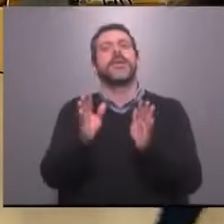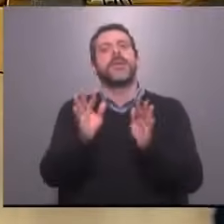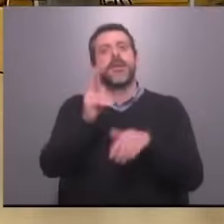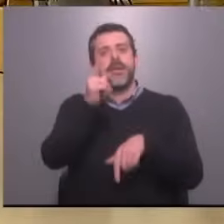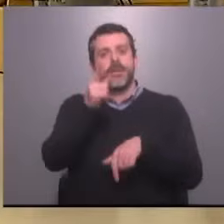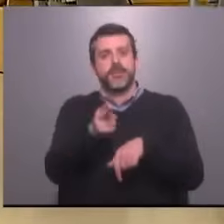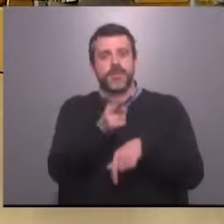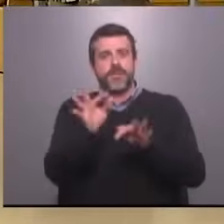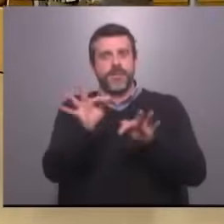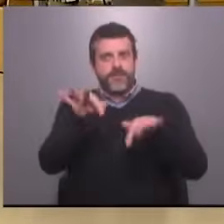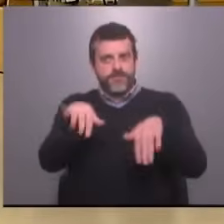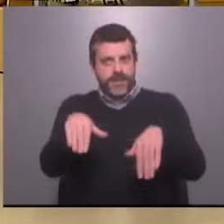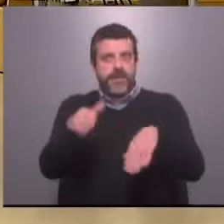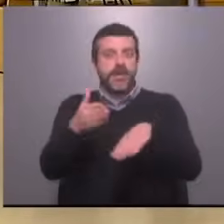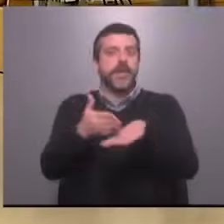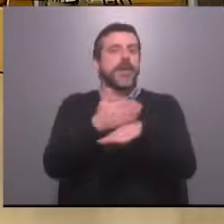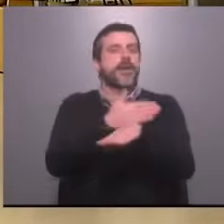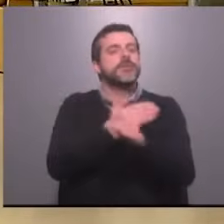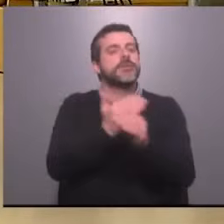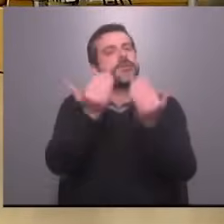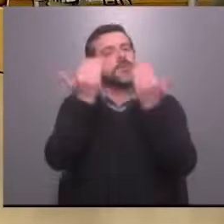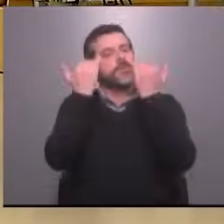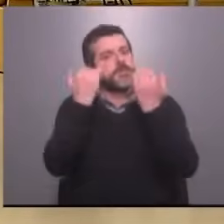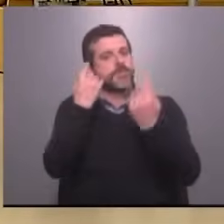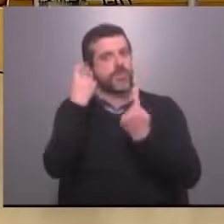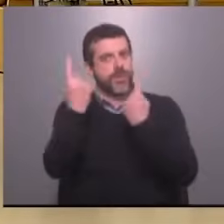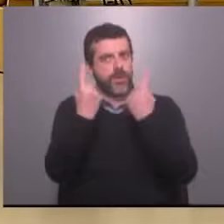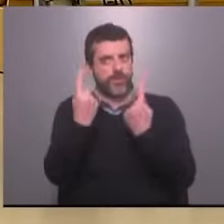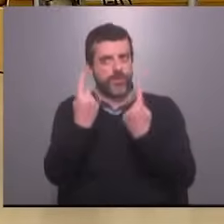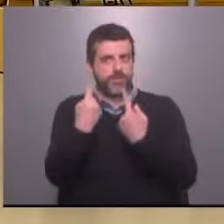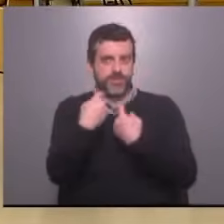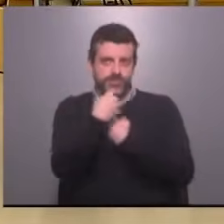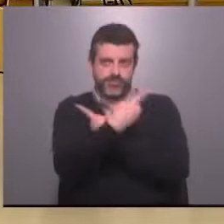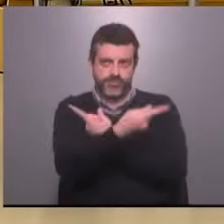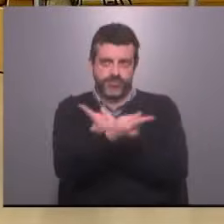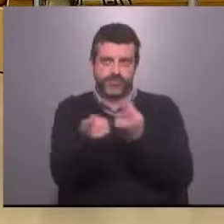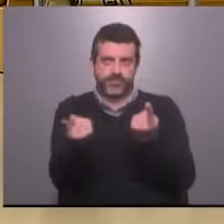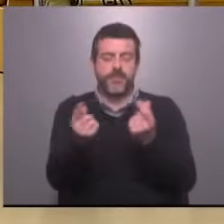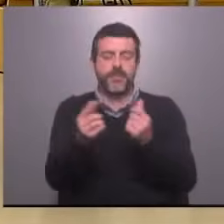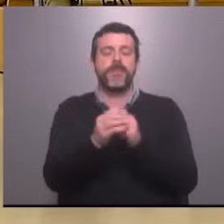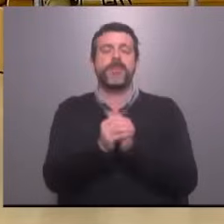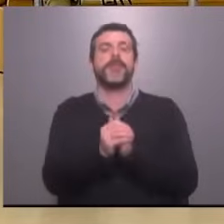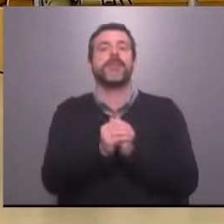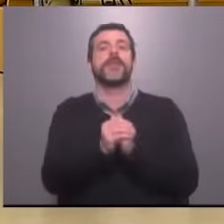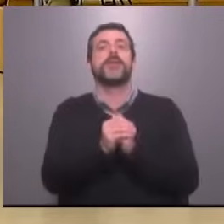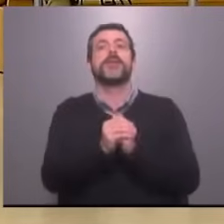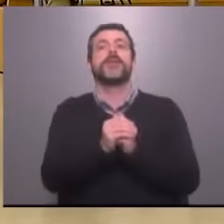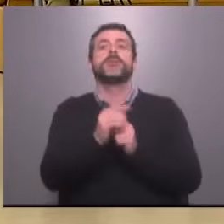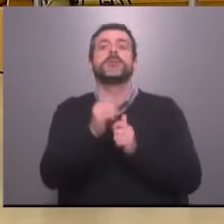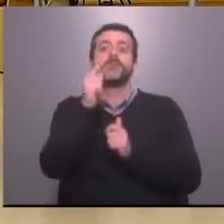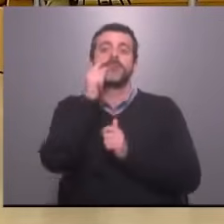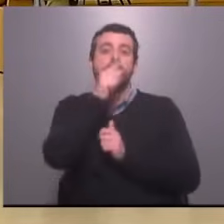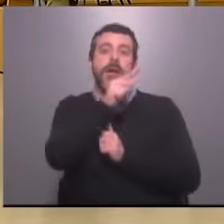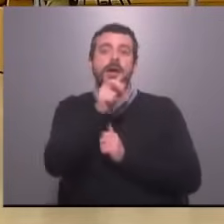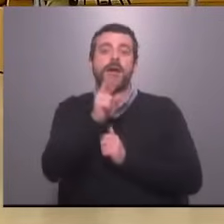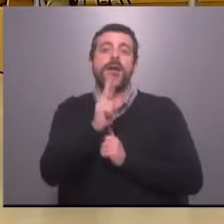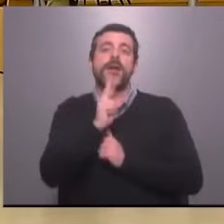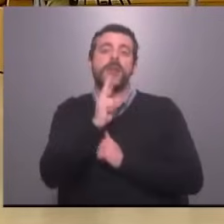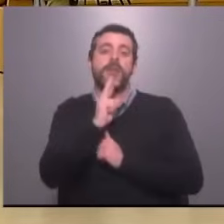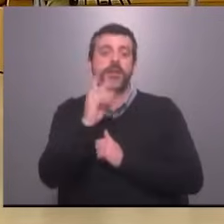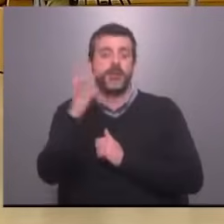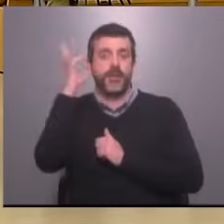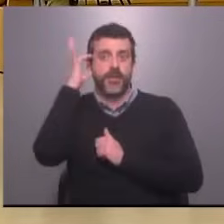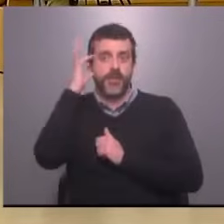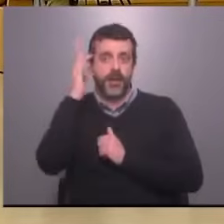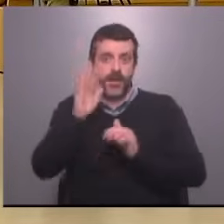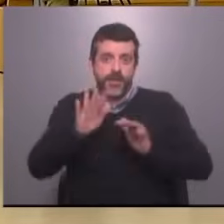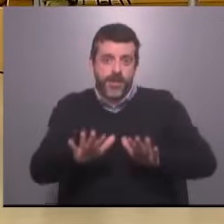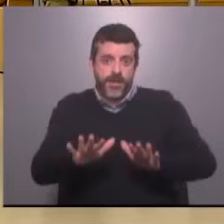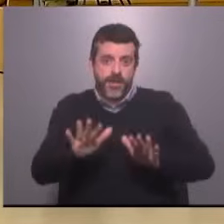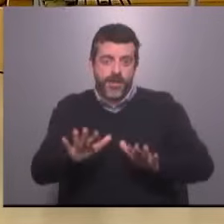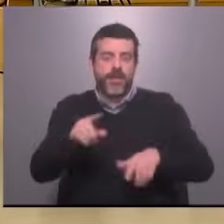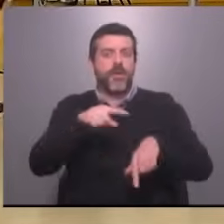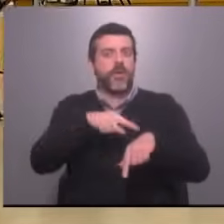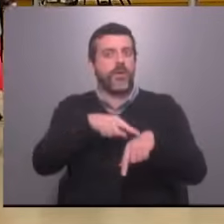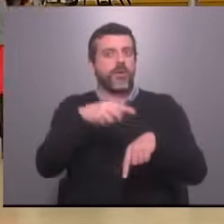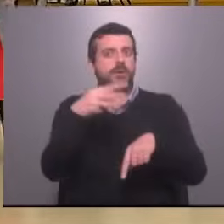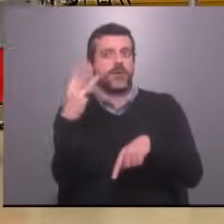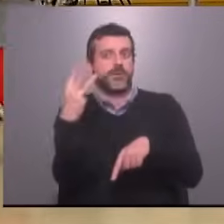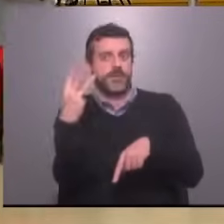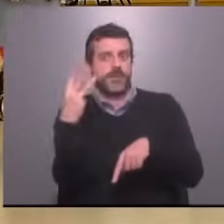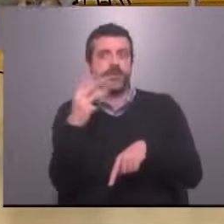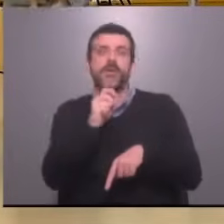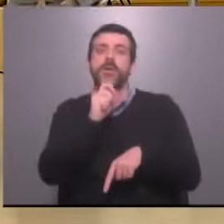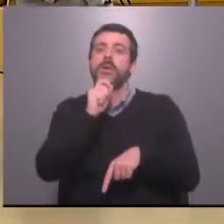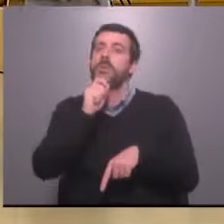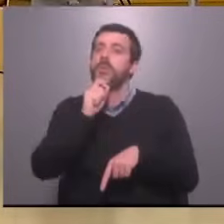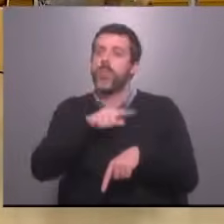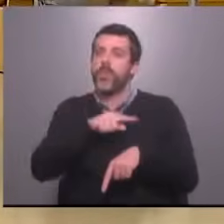Irmãos e irmãs, antes da bênção final, apenas algumas informações que nos serão úteis. Os que estivermos em Fátima nesta